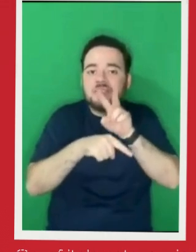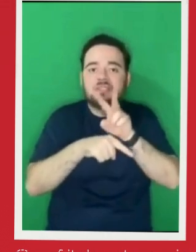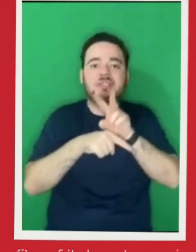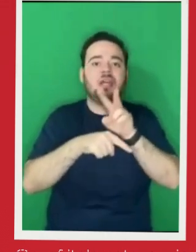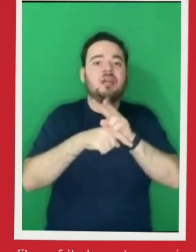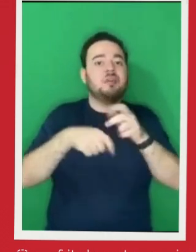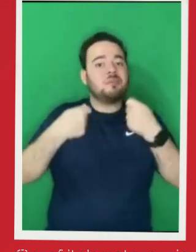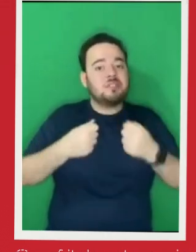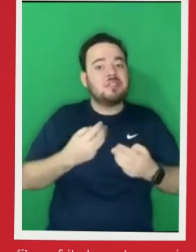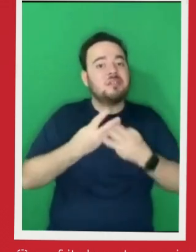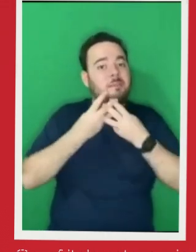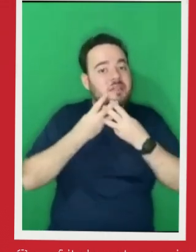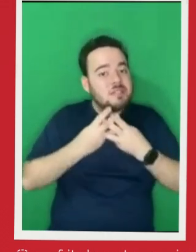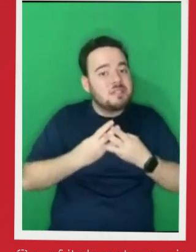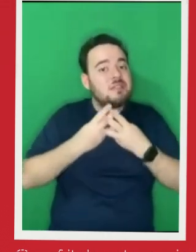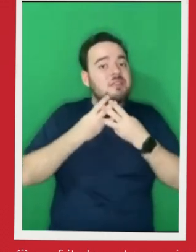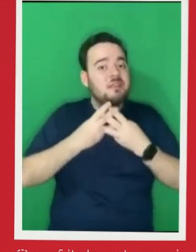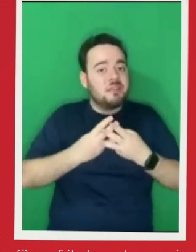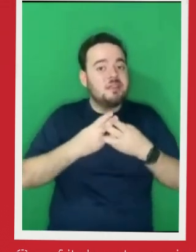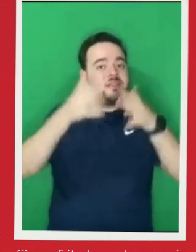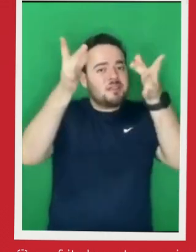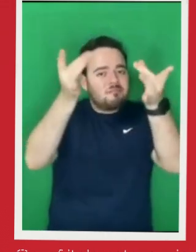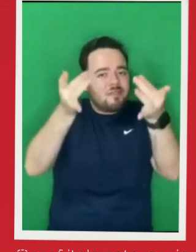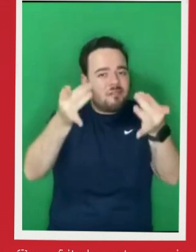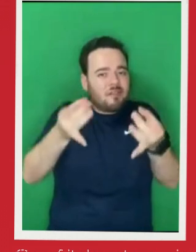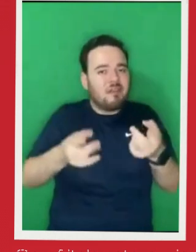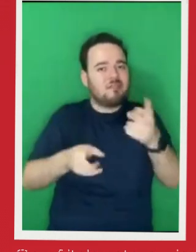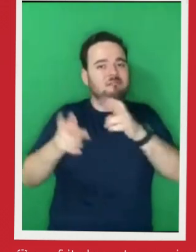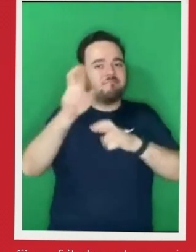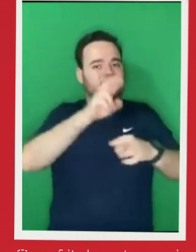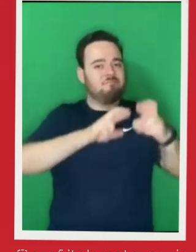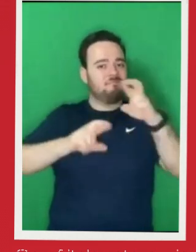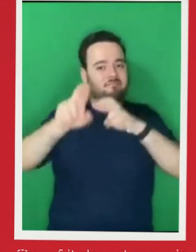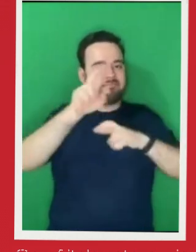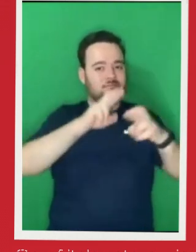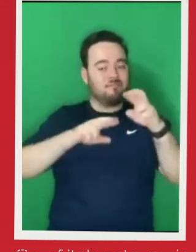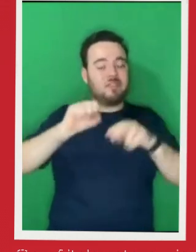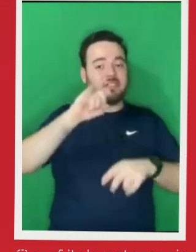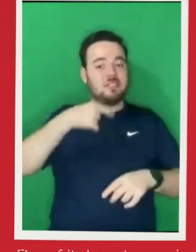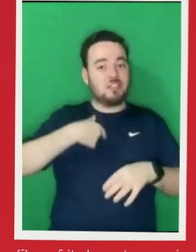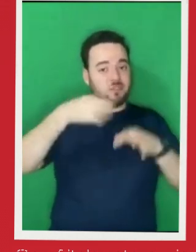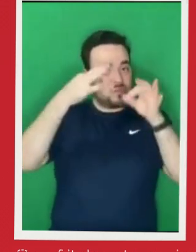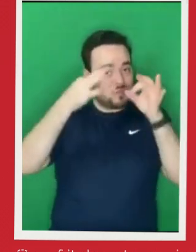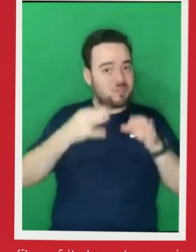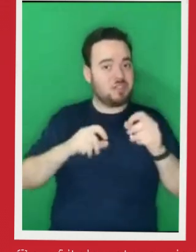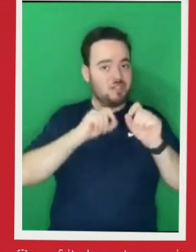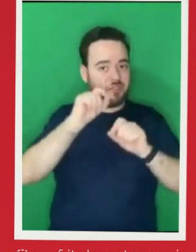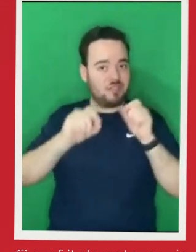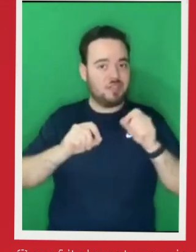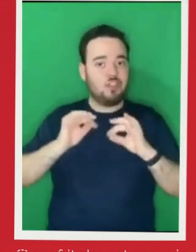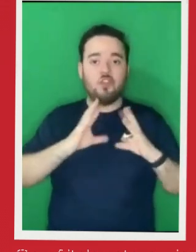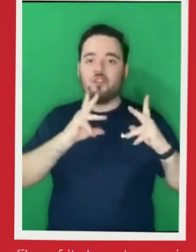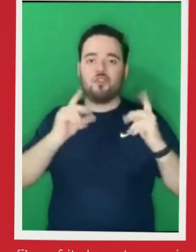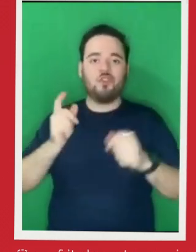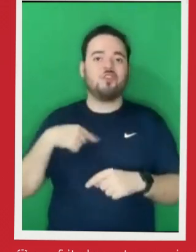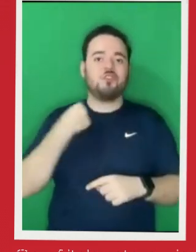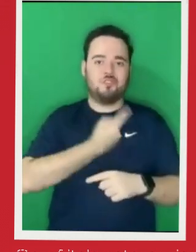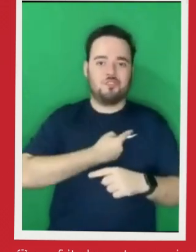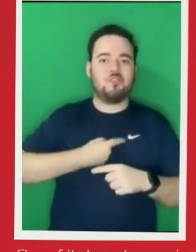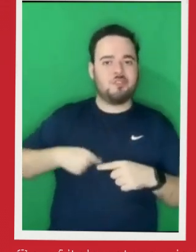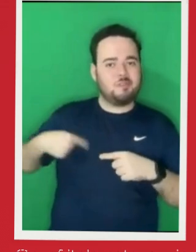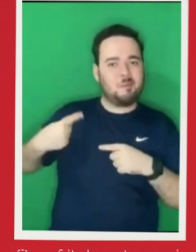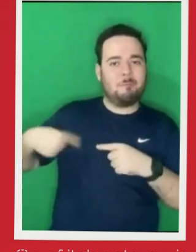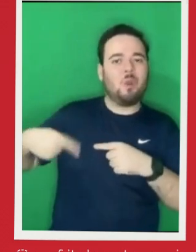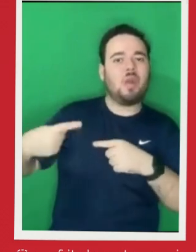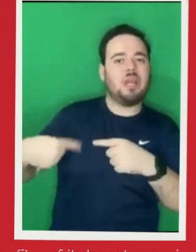ser cuidadoso, ele precisa ser paciente, ele precisa ir para o detalhe. Então, se eu estou certa em afirmar que todas